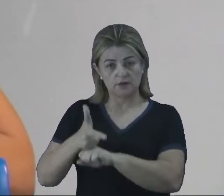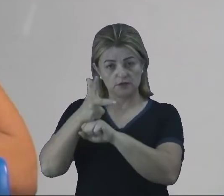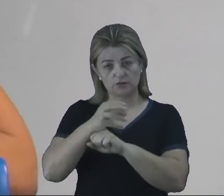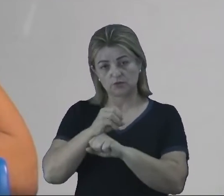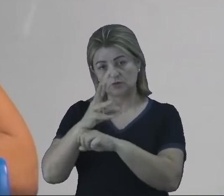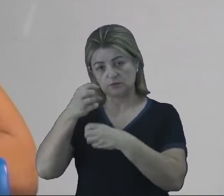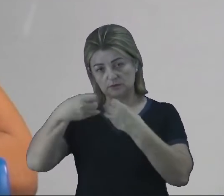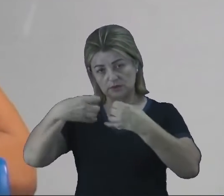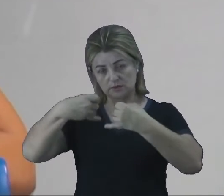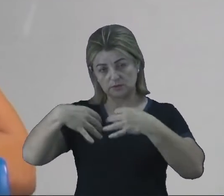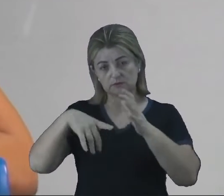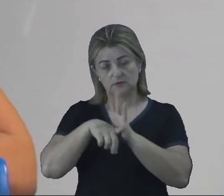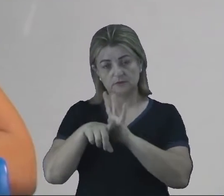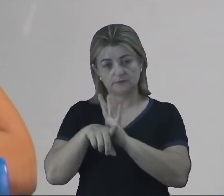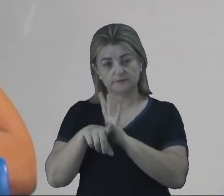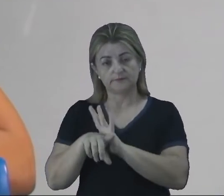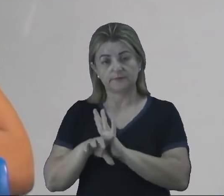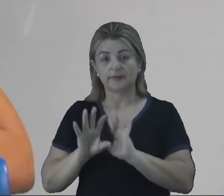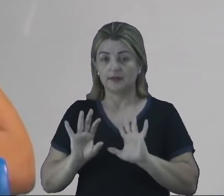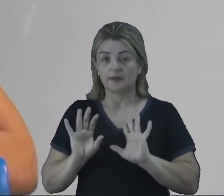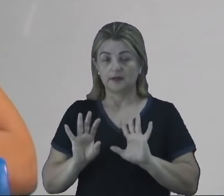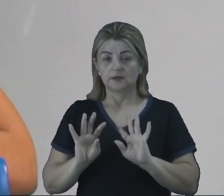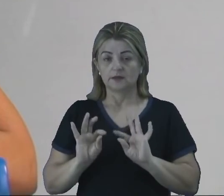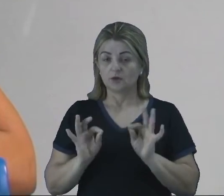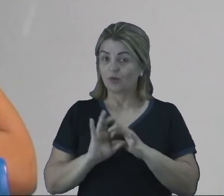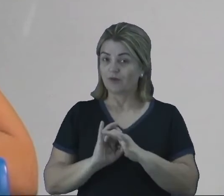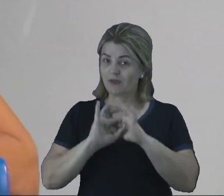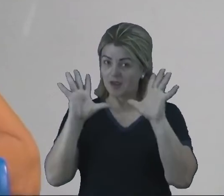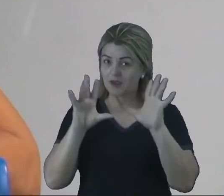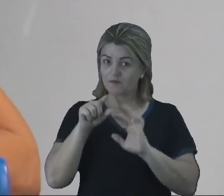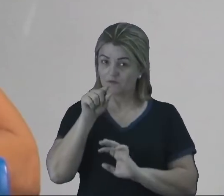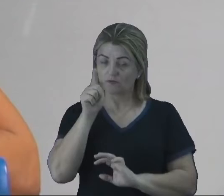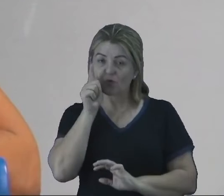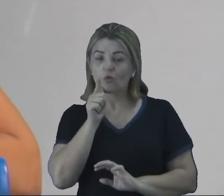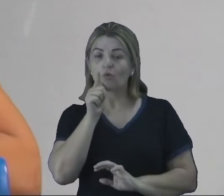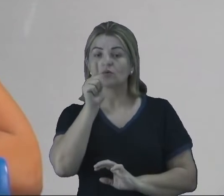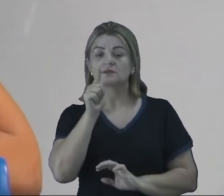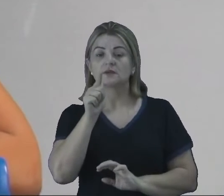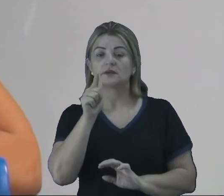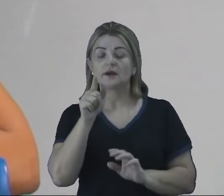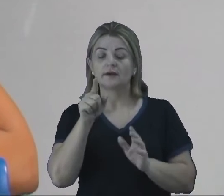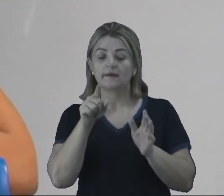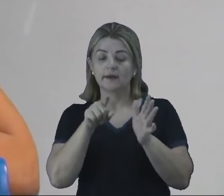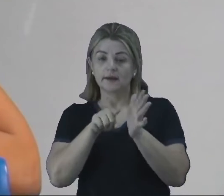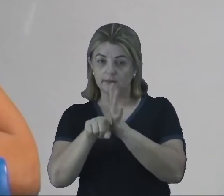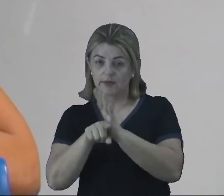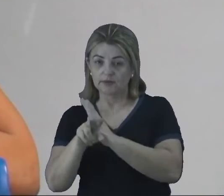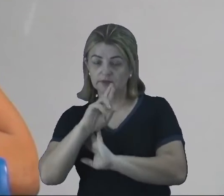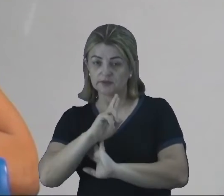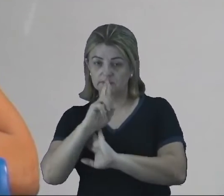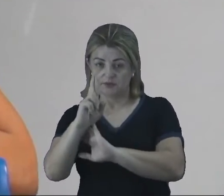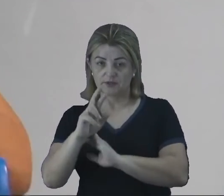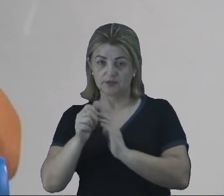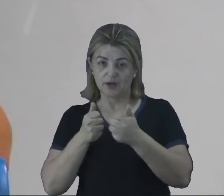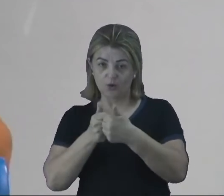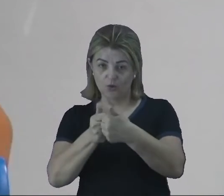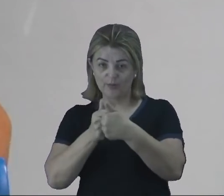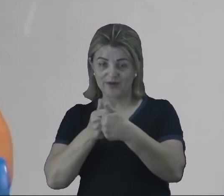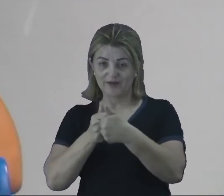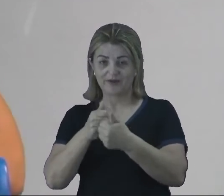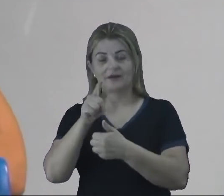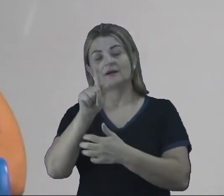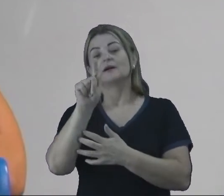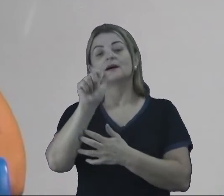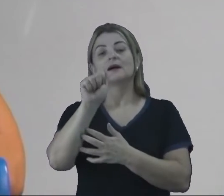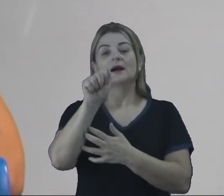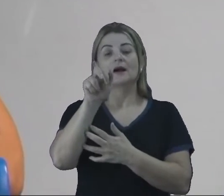pelo infinito, qual branda vela na amplidão dos mares. No seio da mulher há tanto amora, nos seus beijos